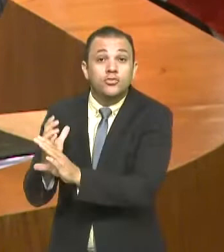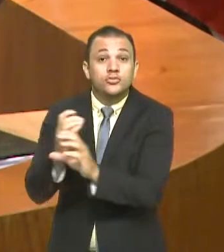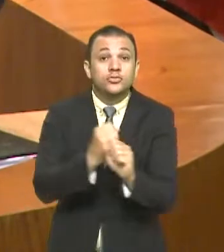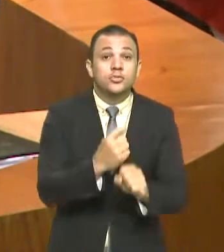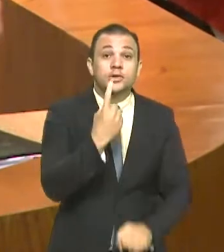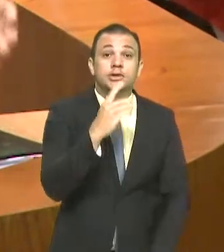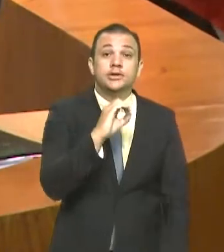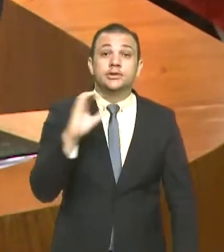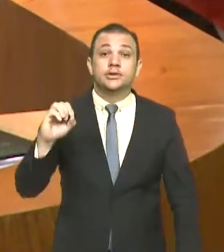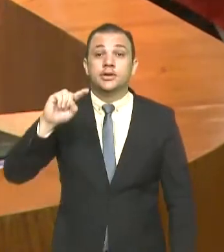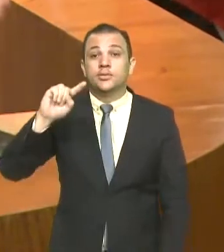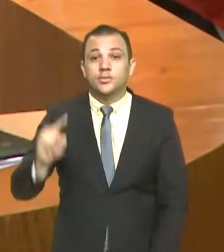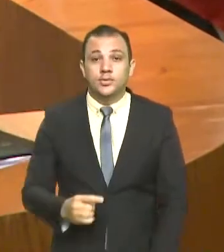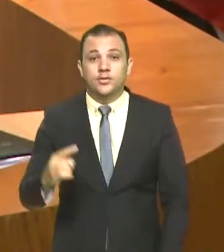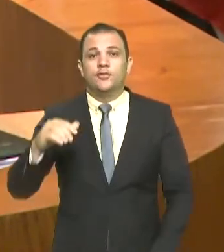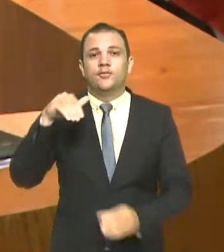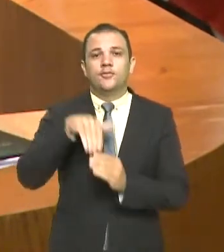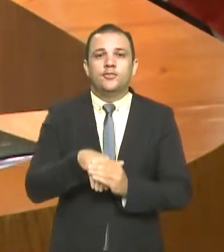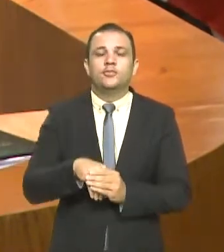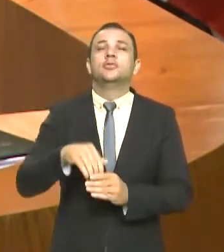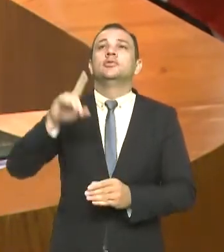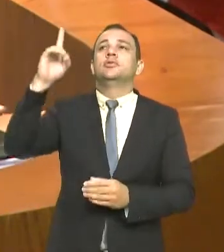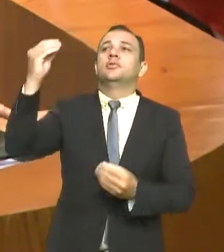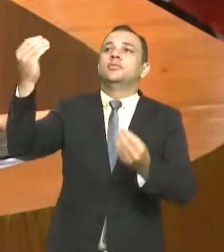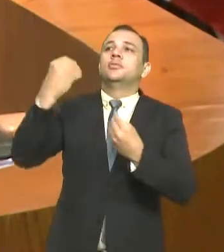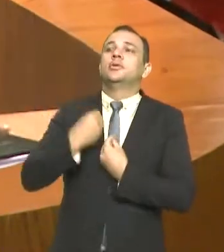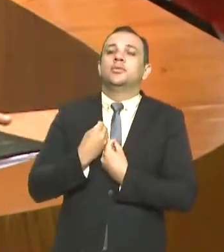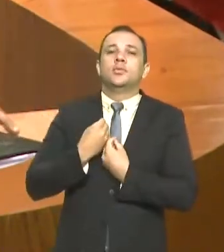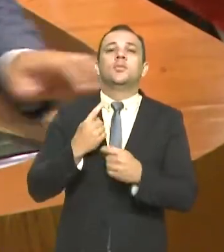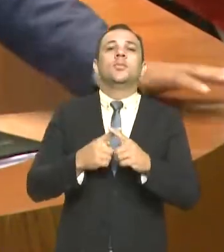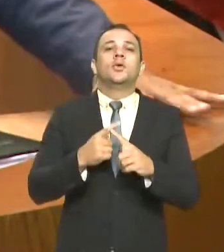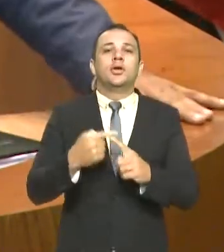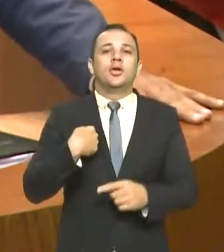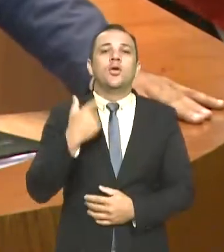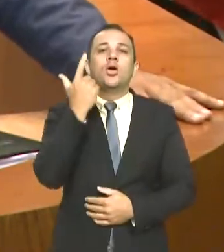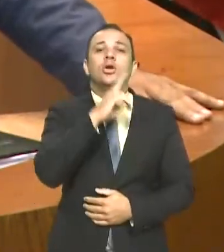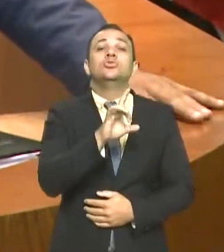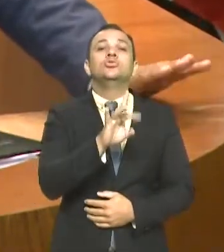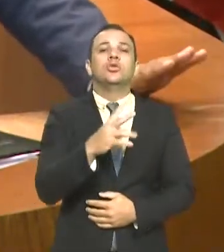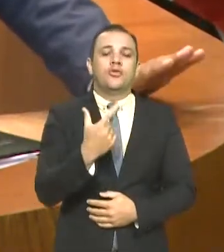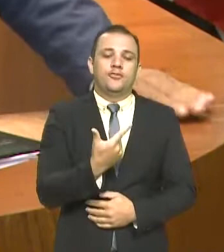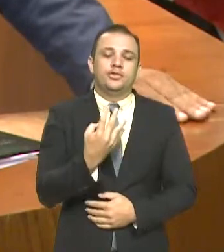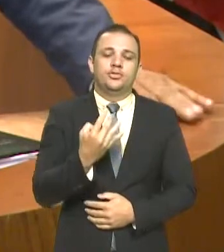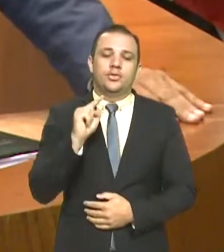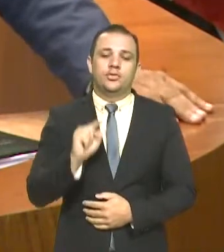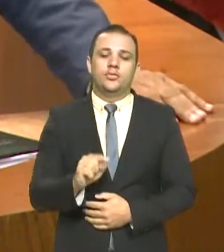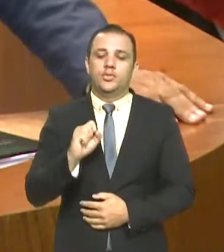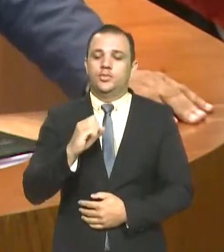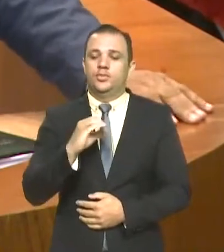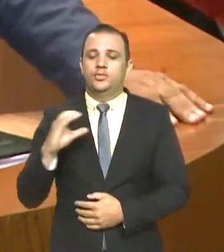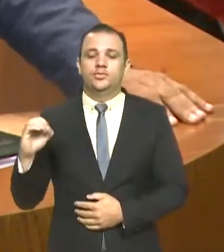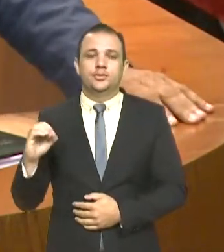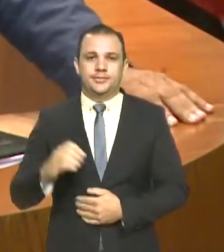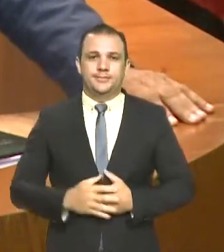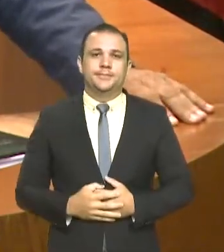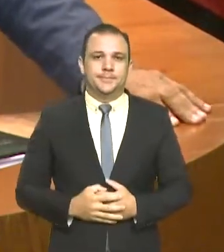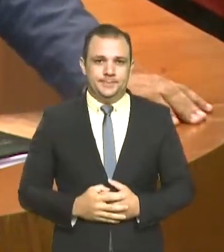votos, Deus me trouxe para cá com 24.800. E agradeço a